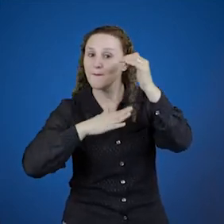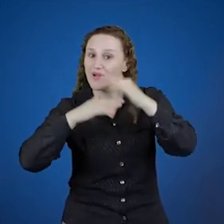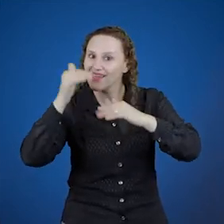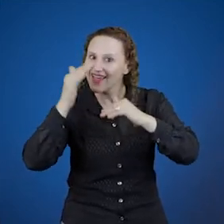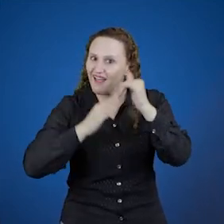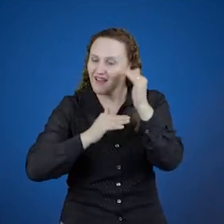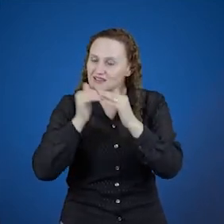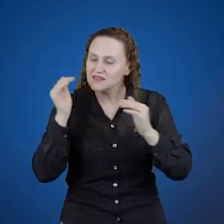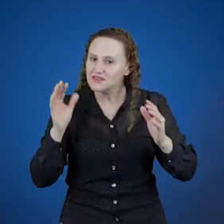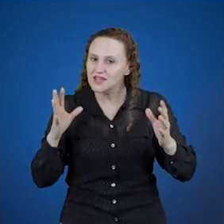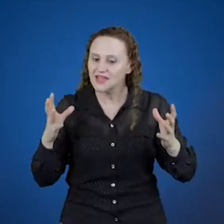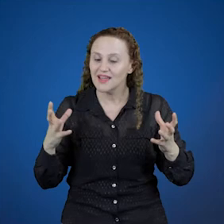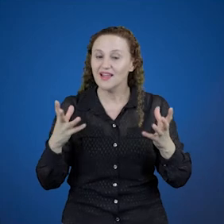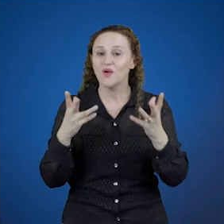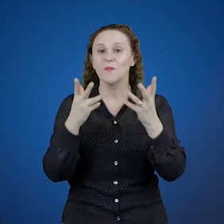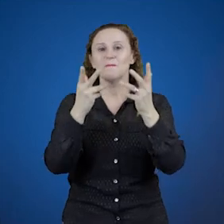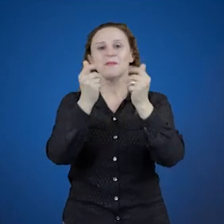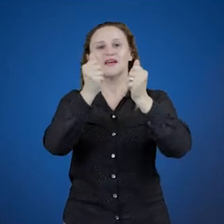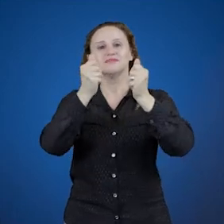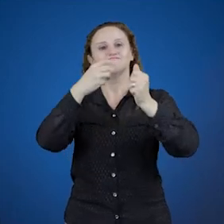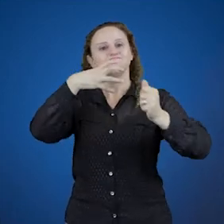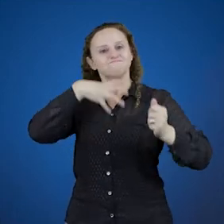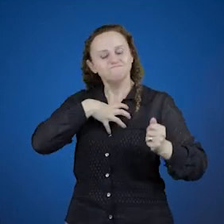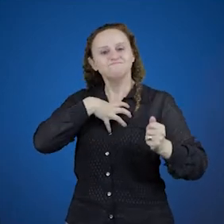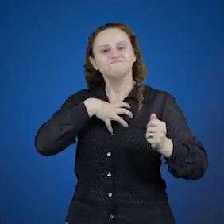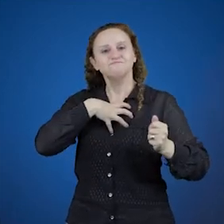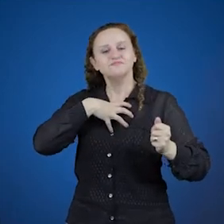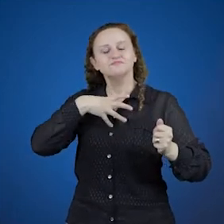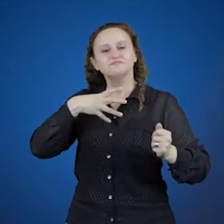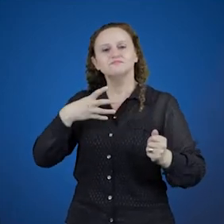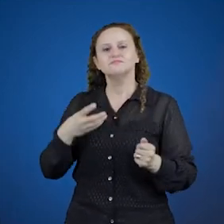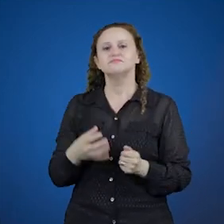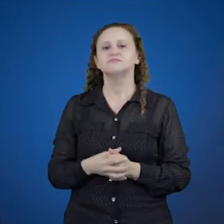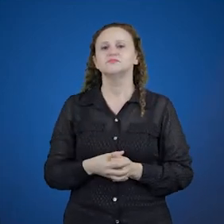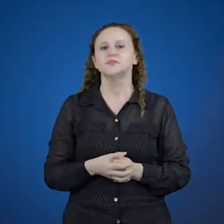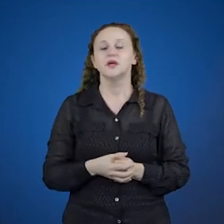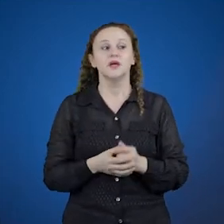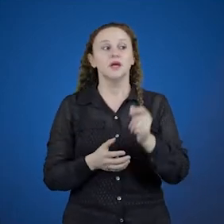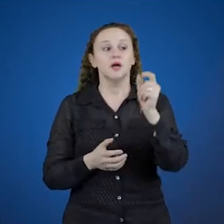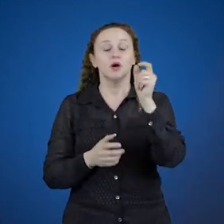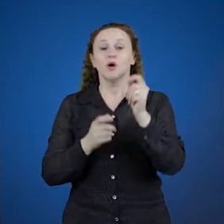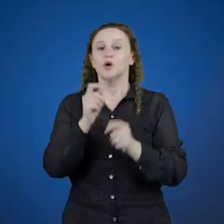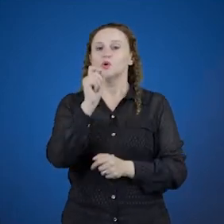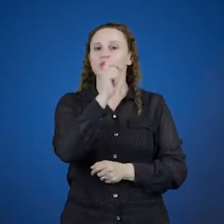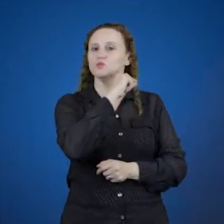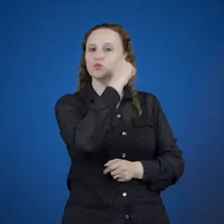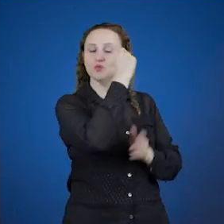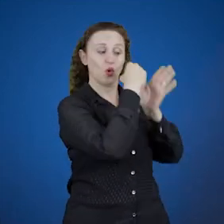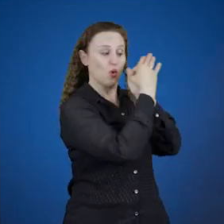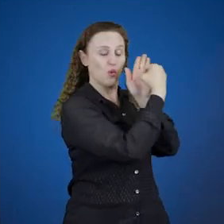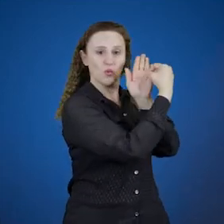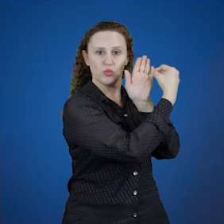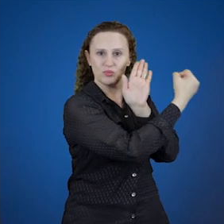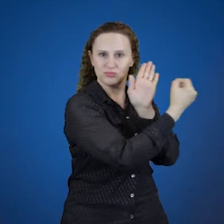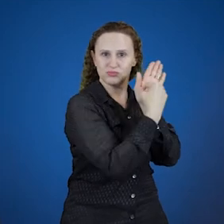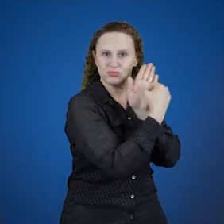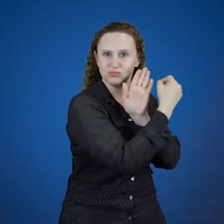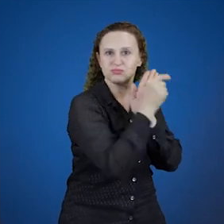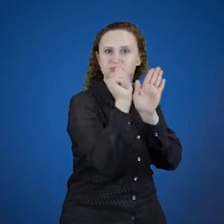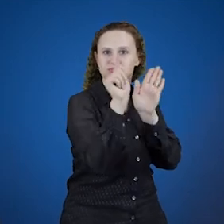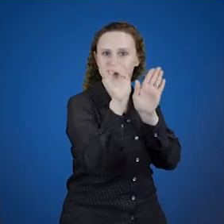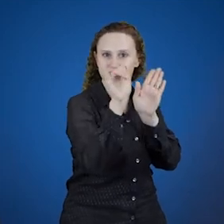dele completa o sentido veja o juiz caiu